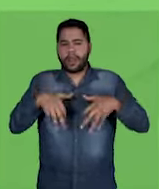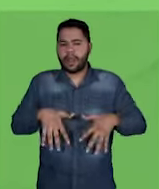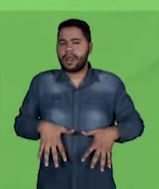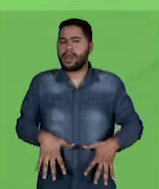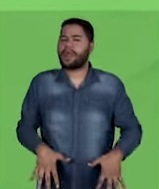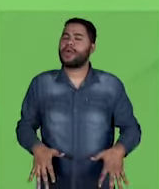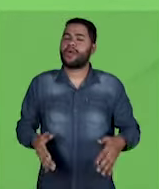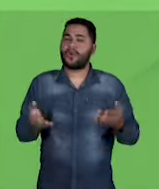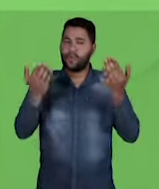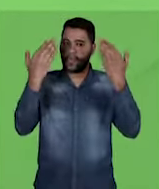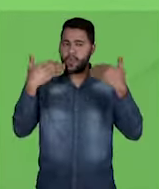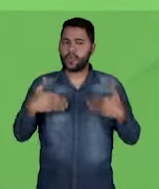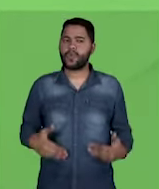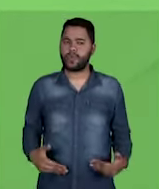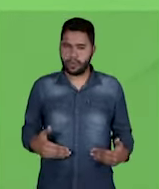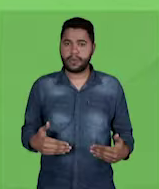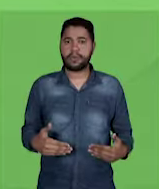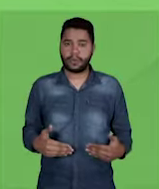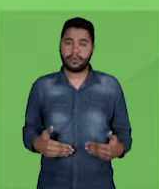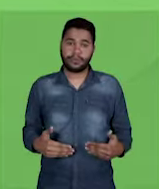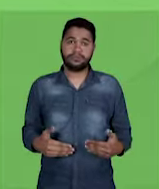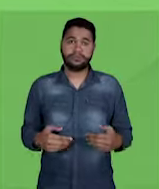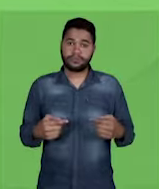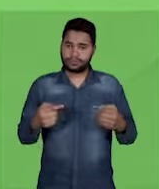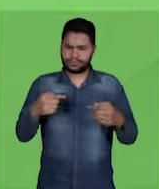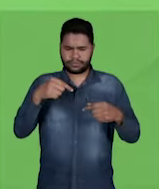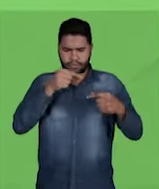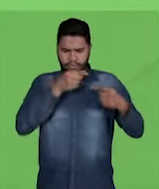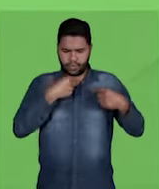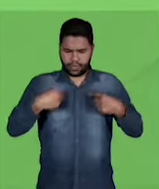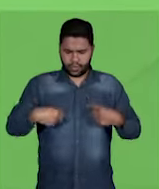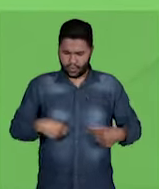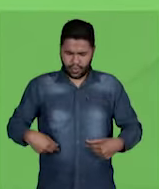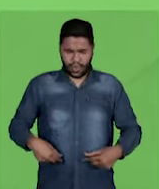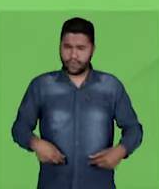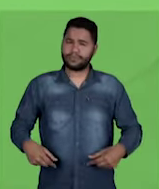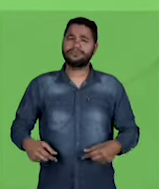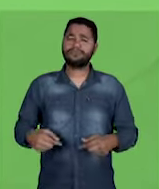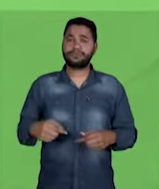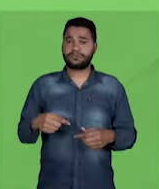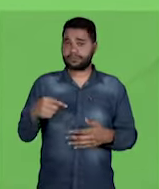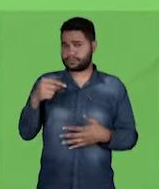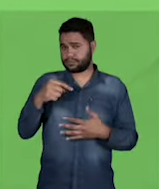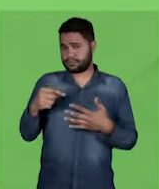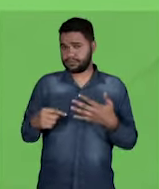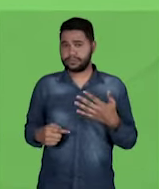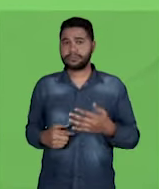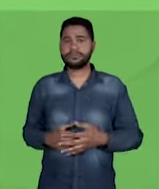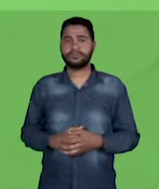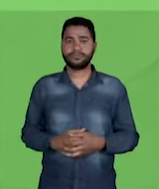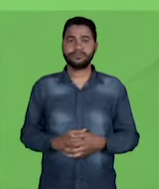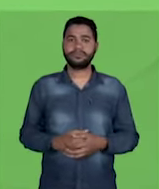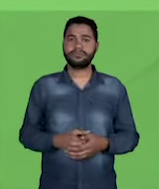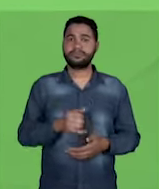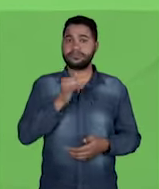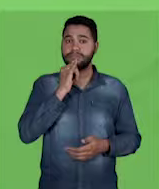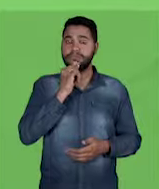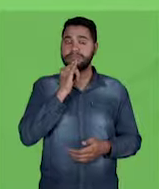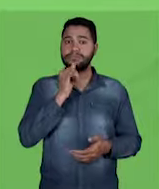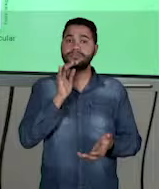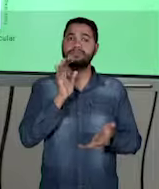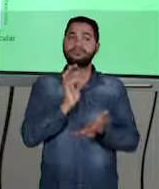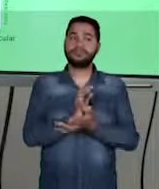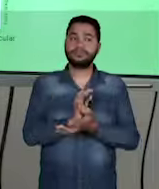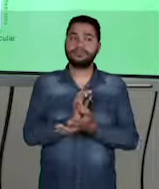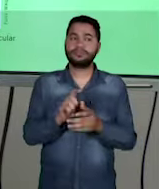Então, nosso corpo é altamente vascularizado, né, dos pés à cabeça literalmente. A gente tem uma parte que vai passar